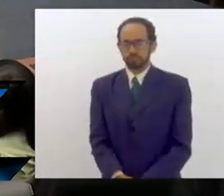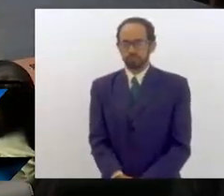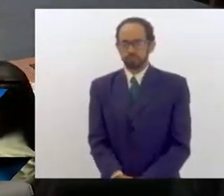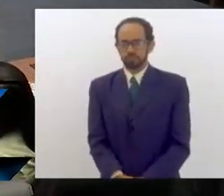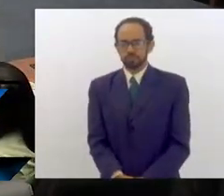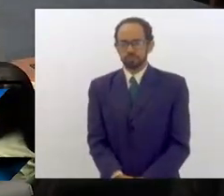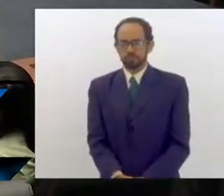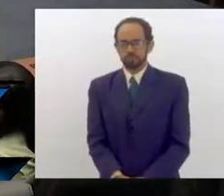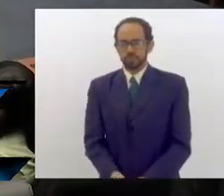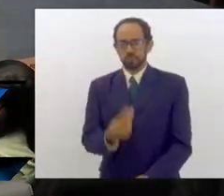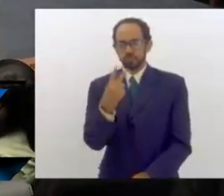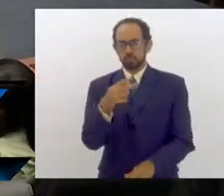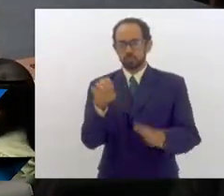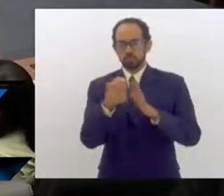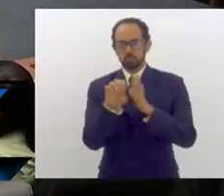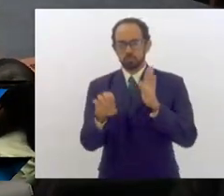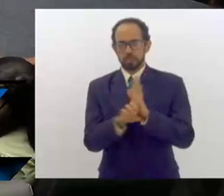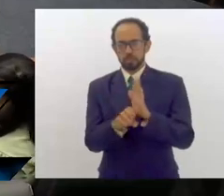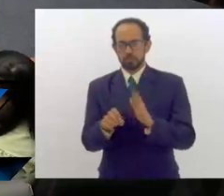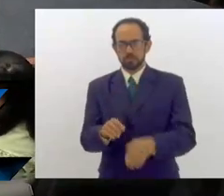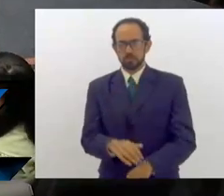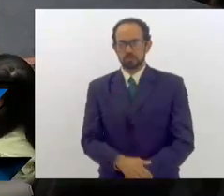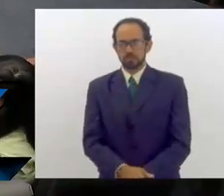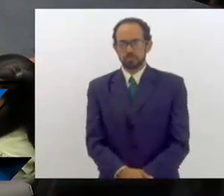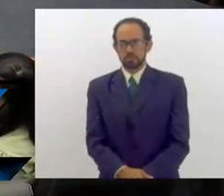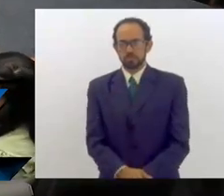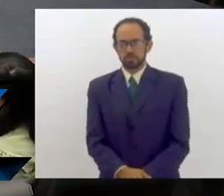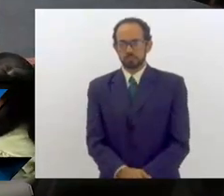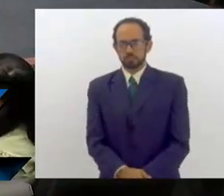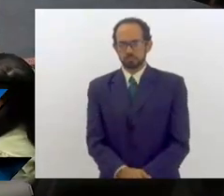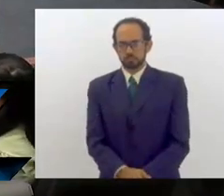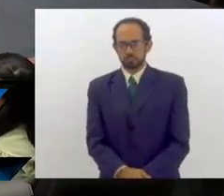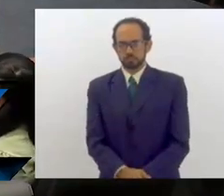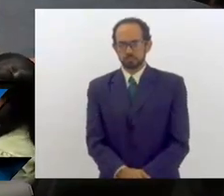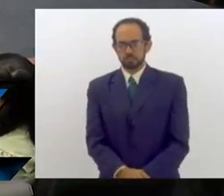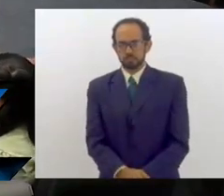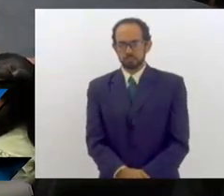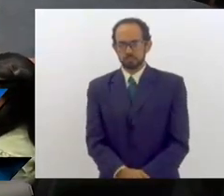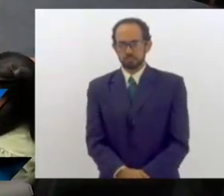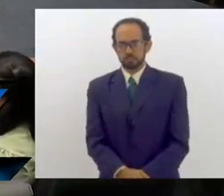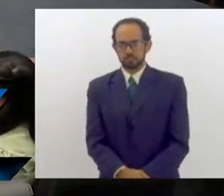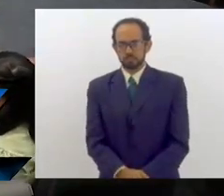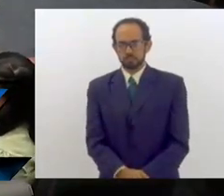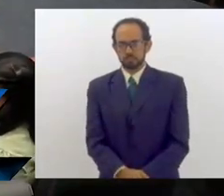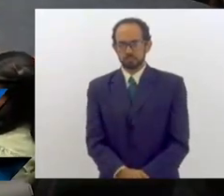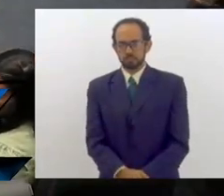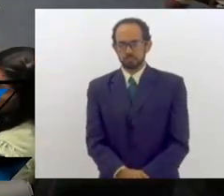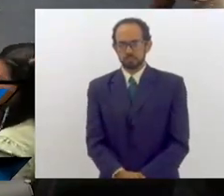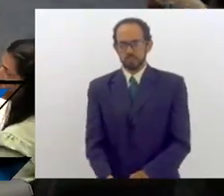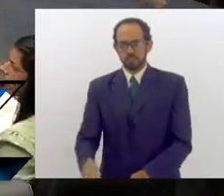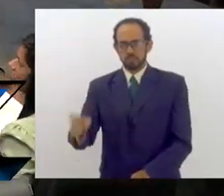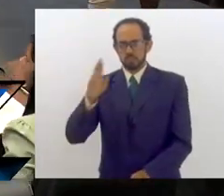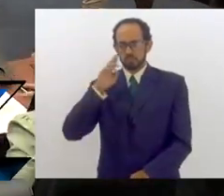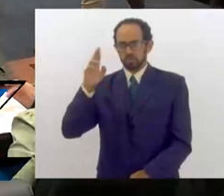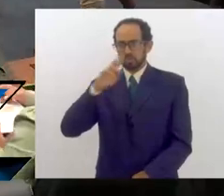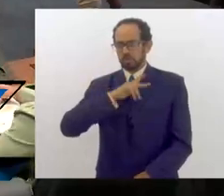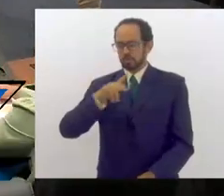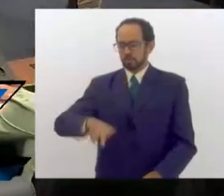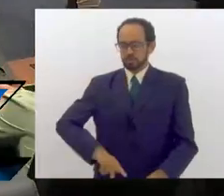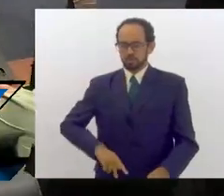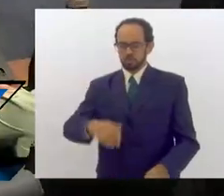tem dois emendas plenário só para dar ciência Eu quero